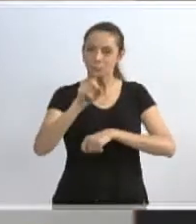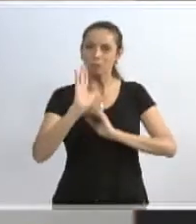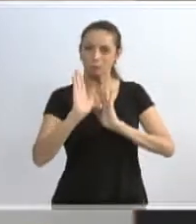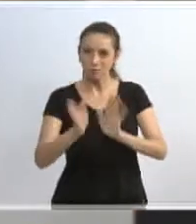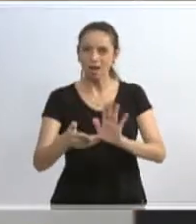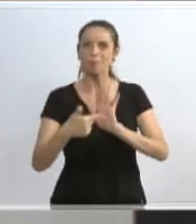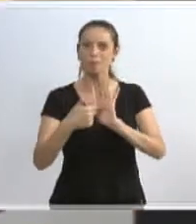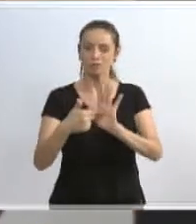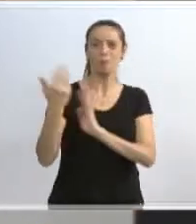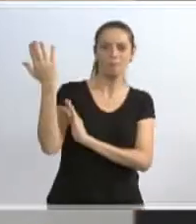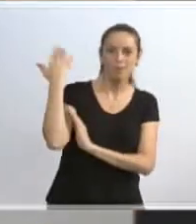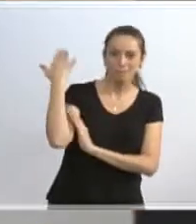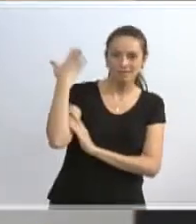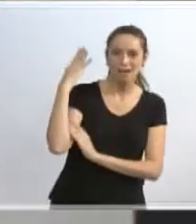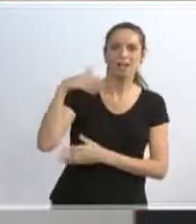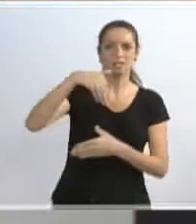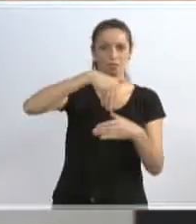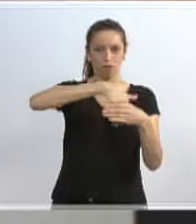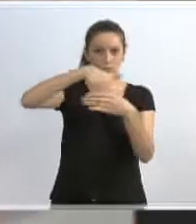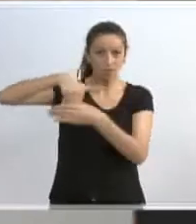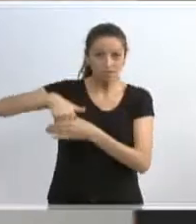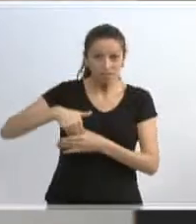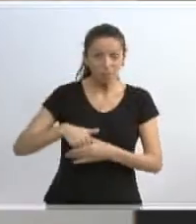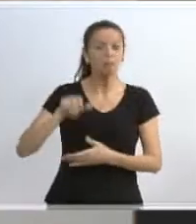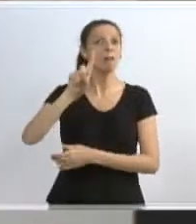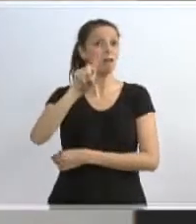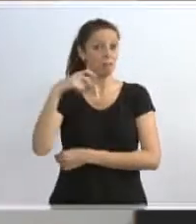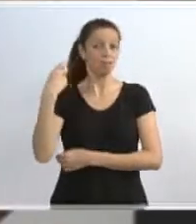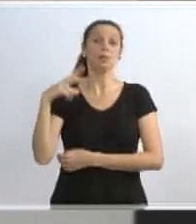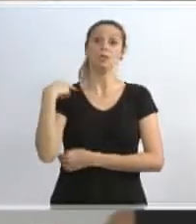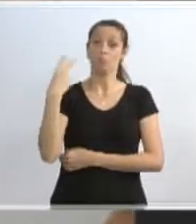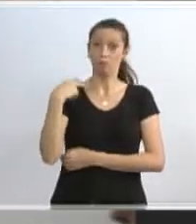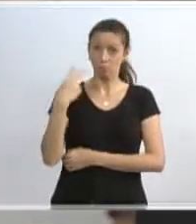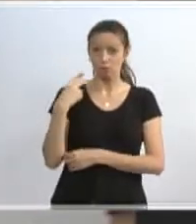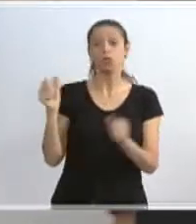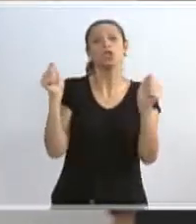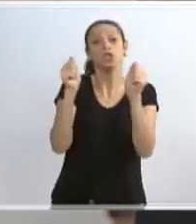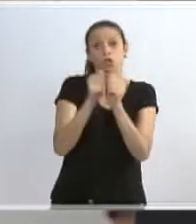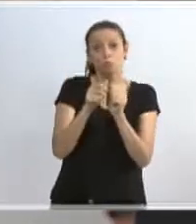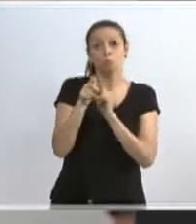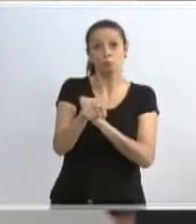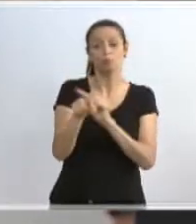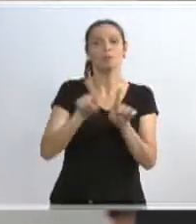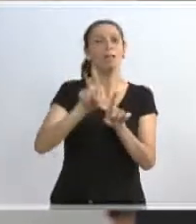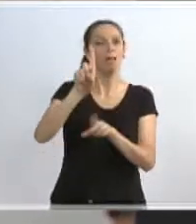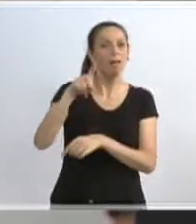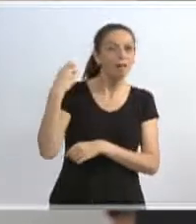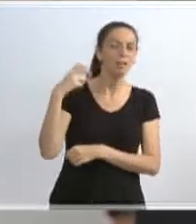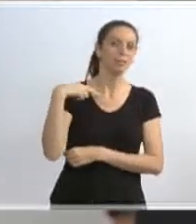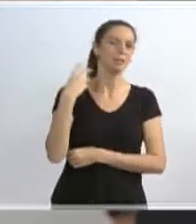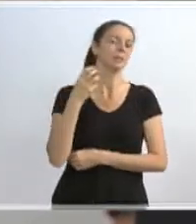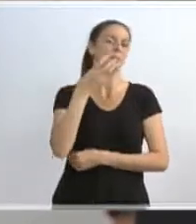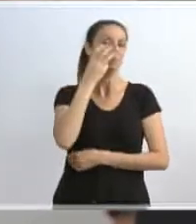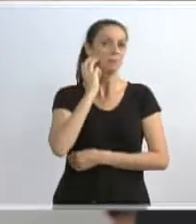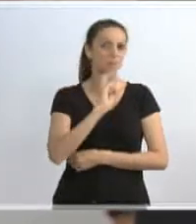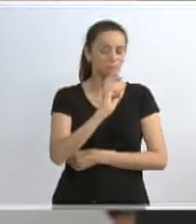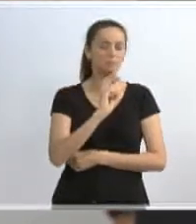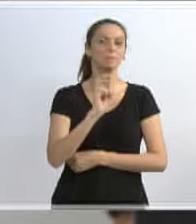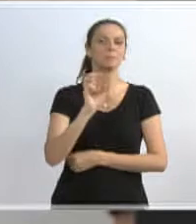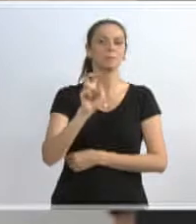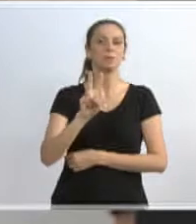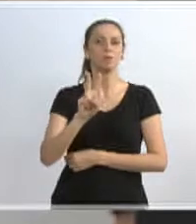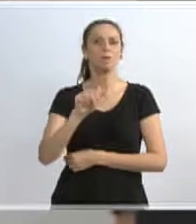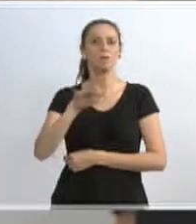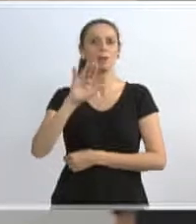ali da votação, nossos vereadores, ex-vereadores também, que junto com Vossa Excelência, ex-vereador Vanderlei e ex-vereador Vânio Salme, que também